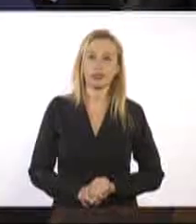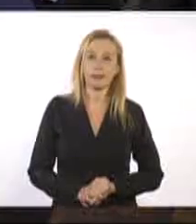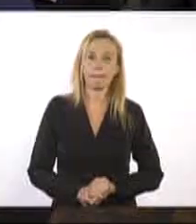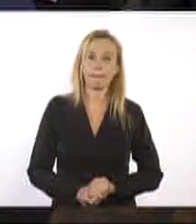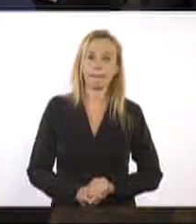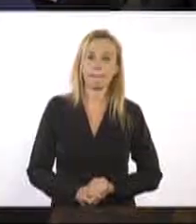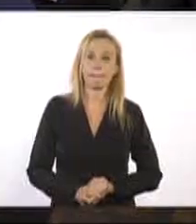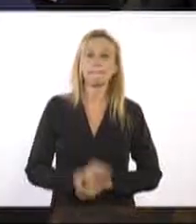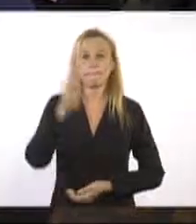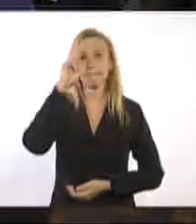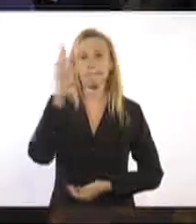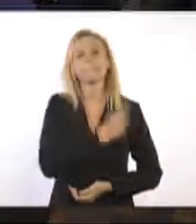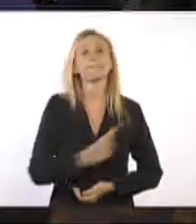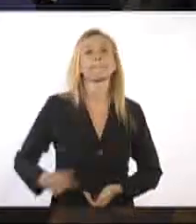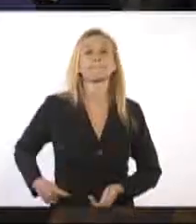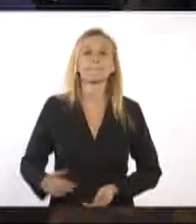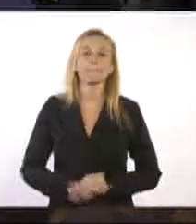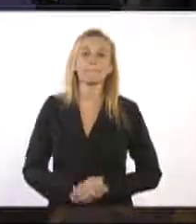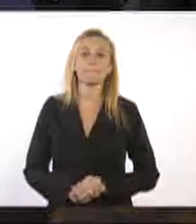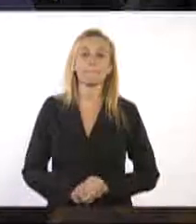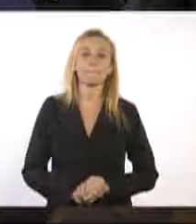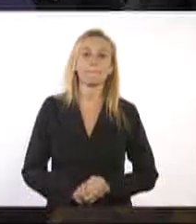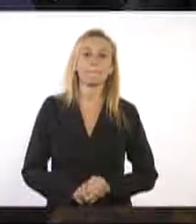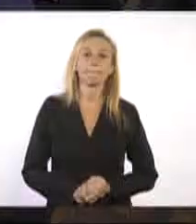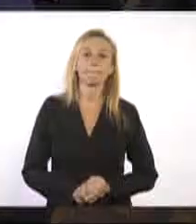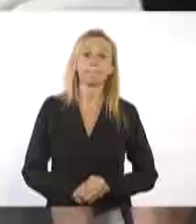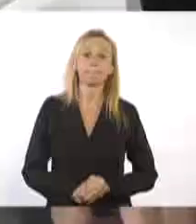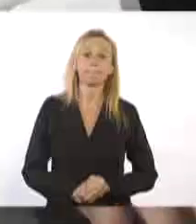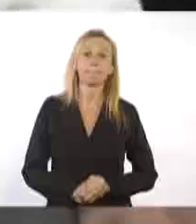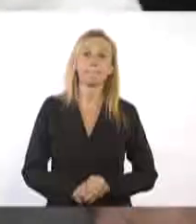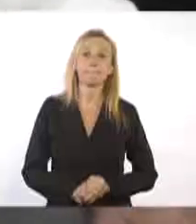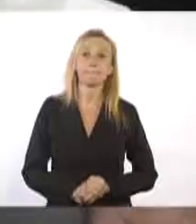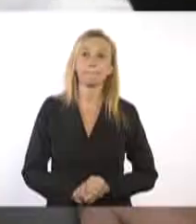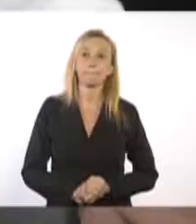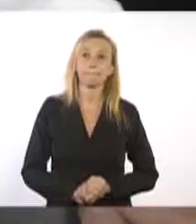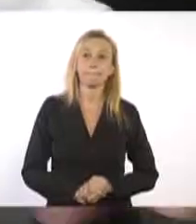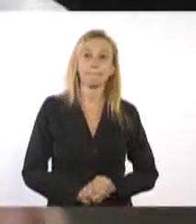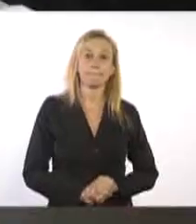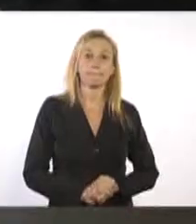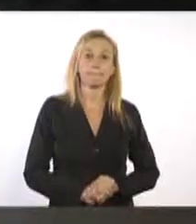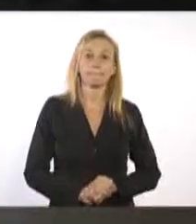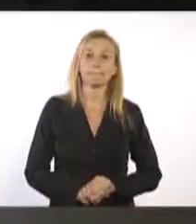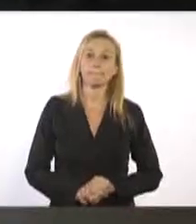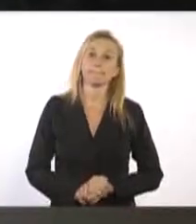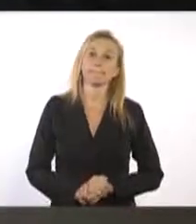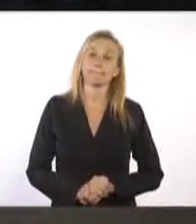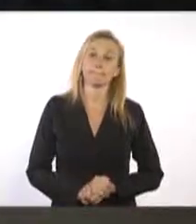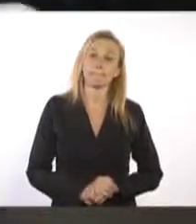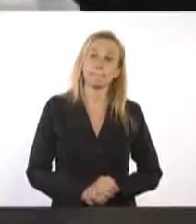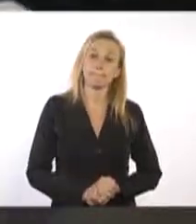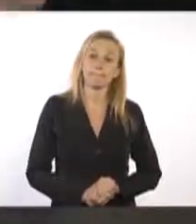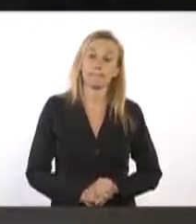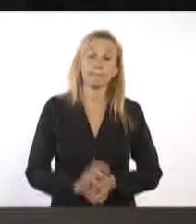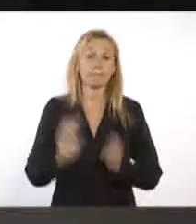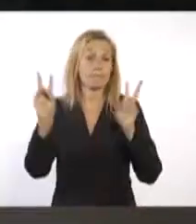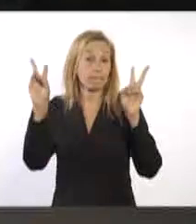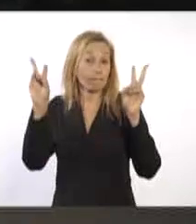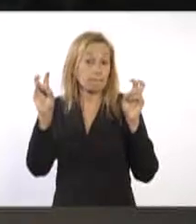Senhor presidente, olha, diante da gravidade, eu acho, do fato